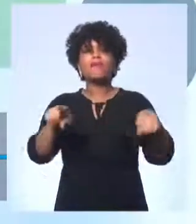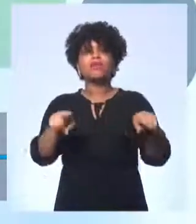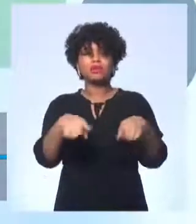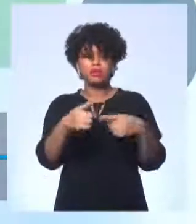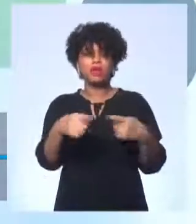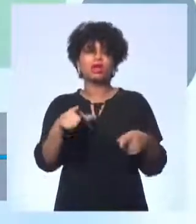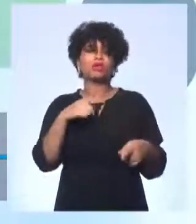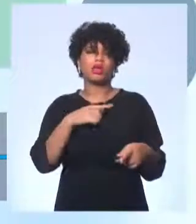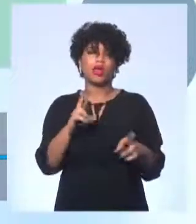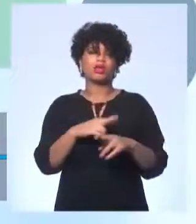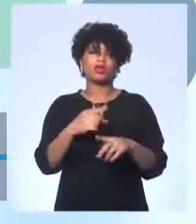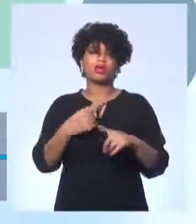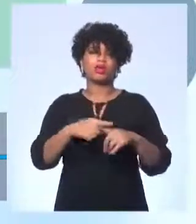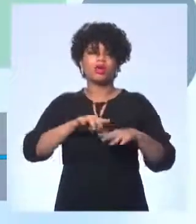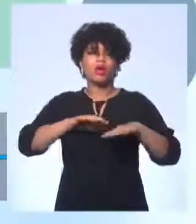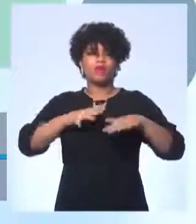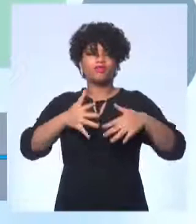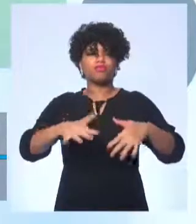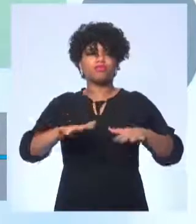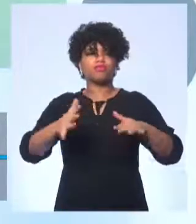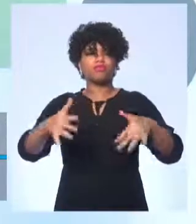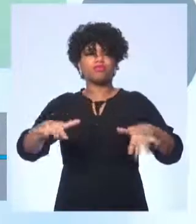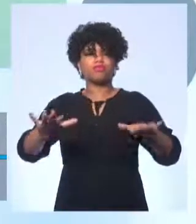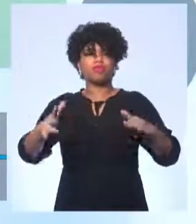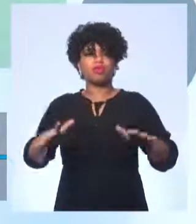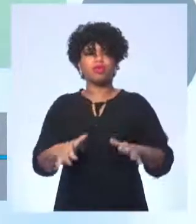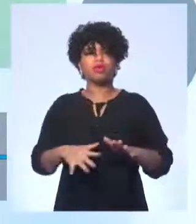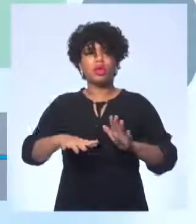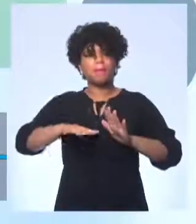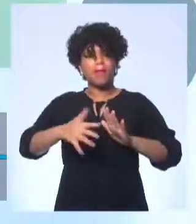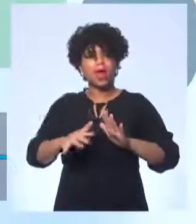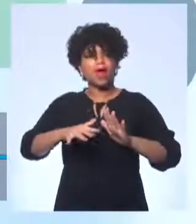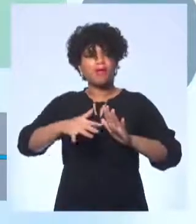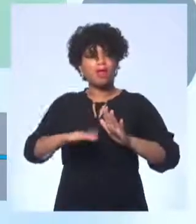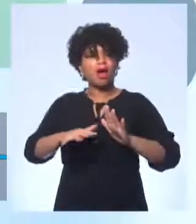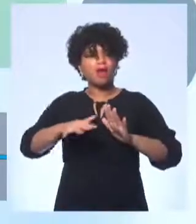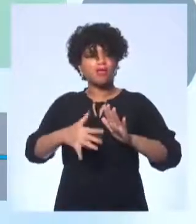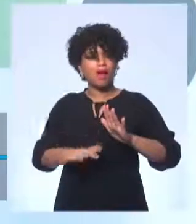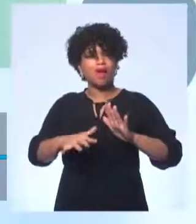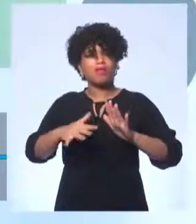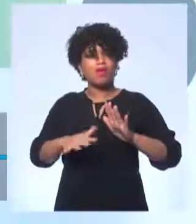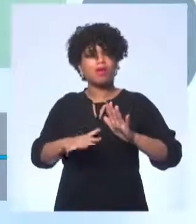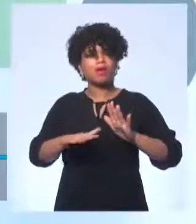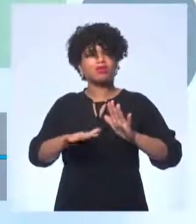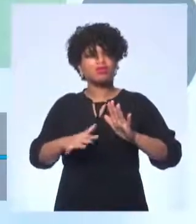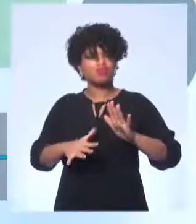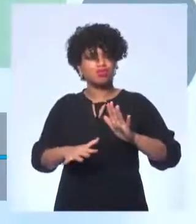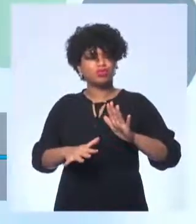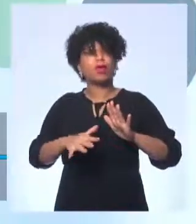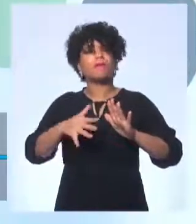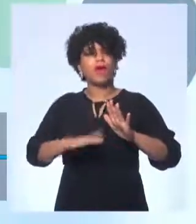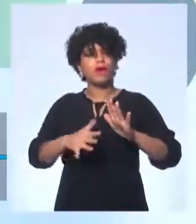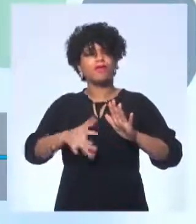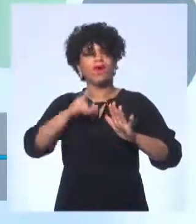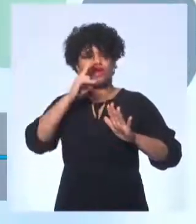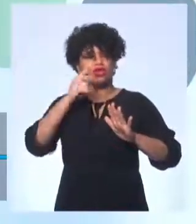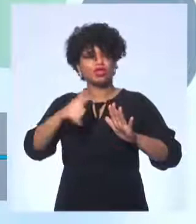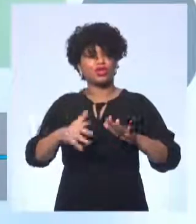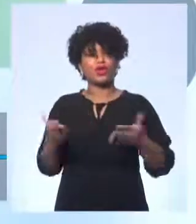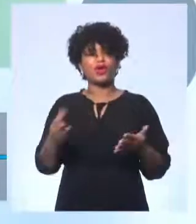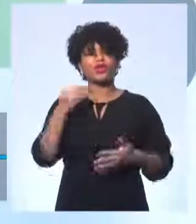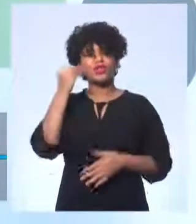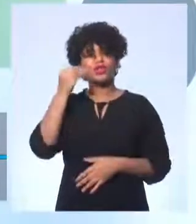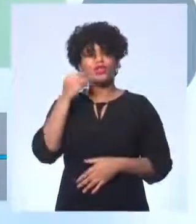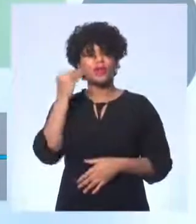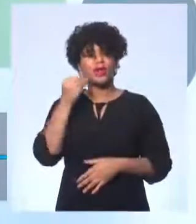também tem alguns hiatos, alguns lapsos, isso que é interessante. Então, pessoal, a gente vai fazer aqui a experiência de tocar e